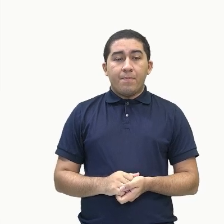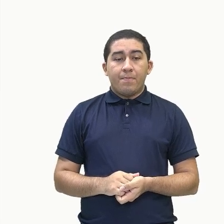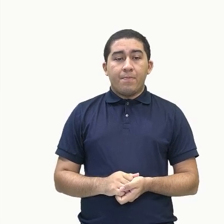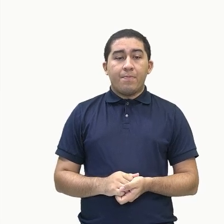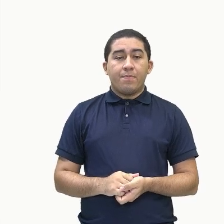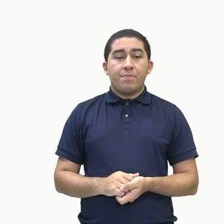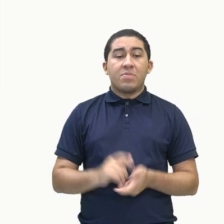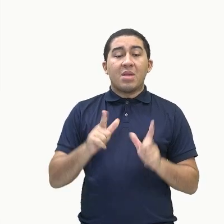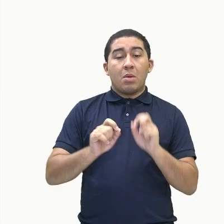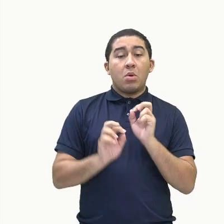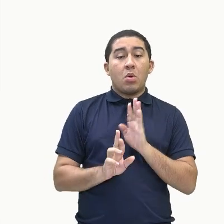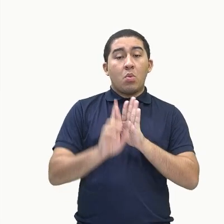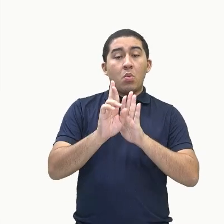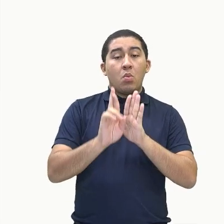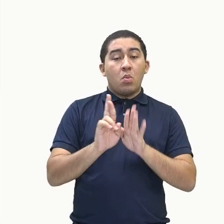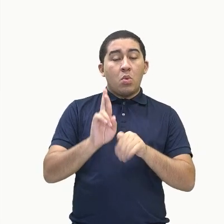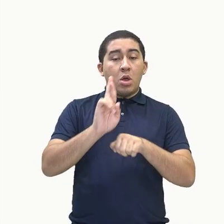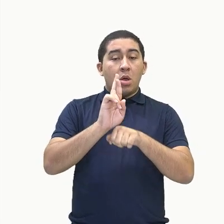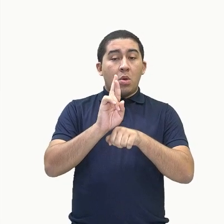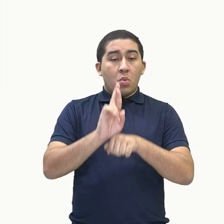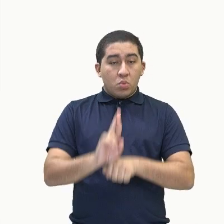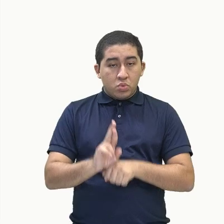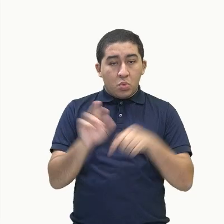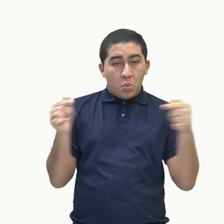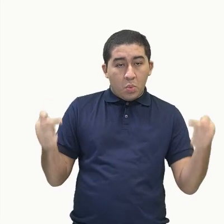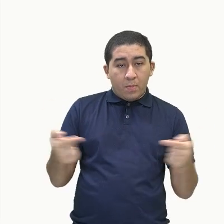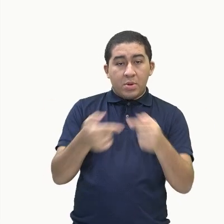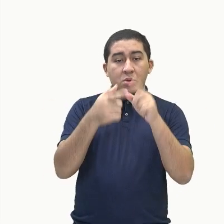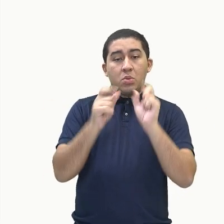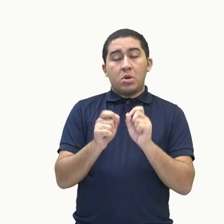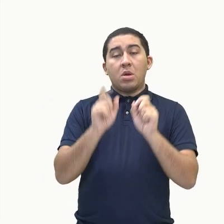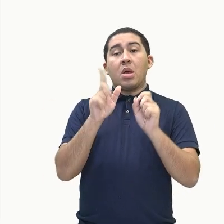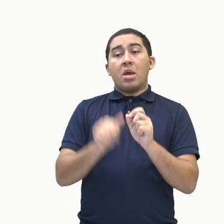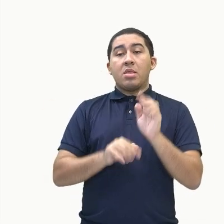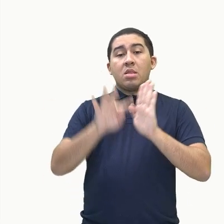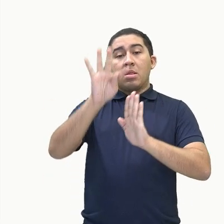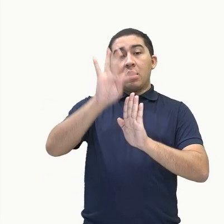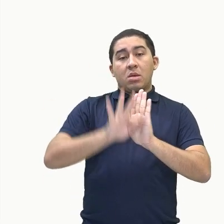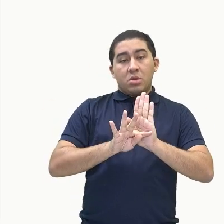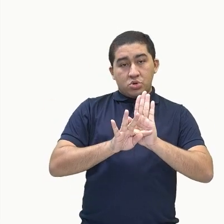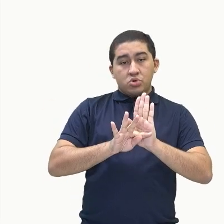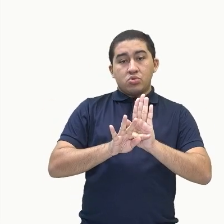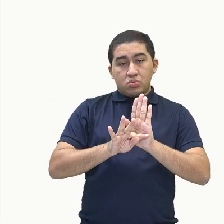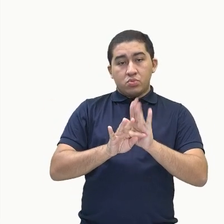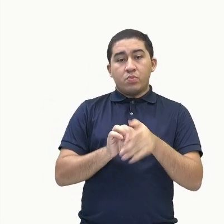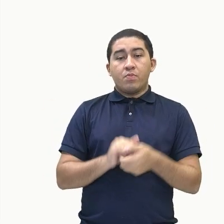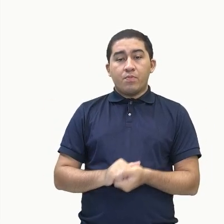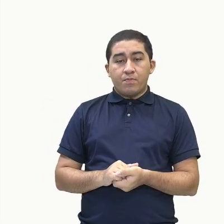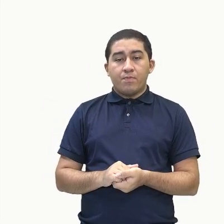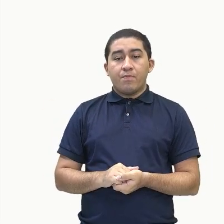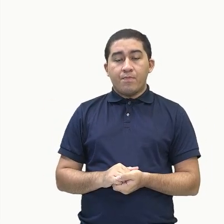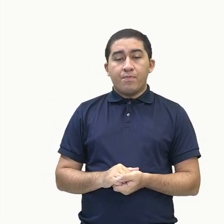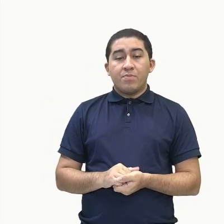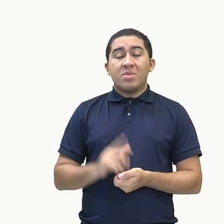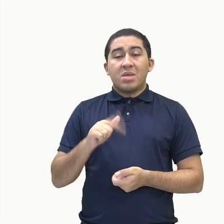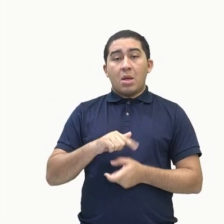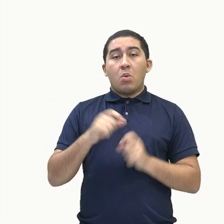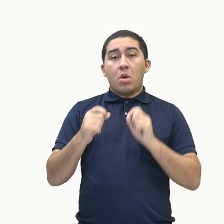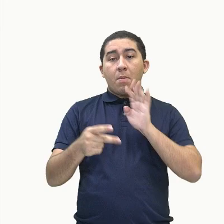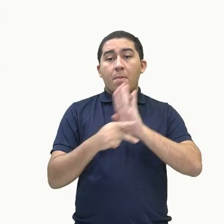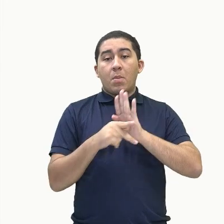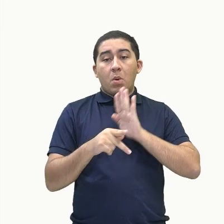esta ferramenta que vai unir, vai juntar texto, que é a linguagem verbal, aquela constituída